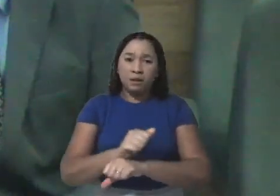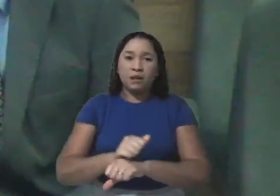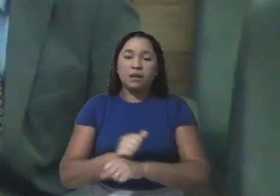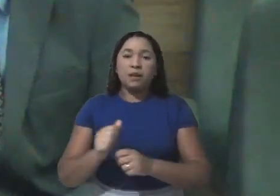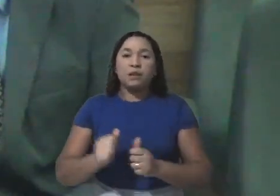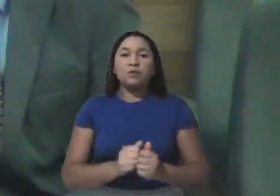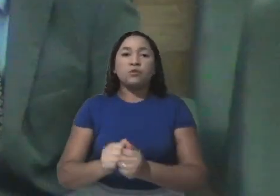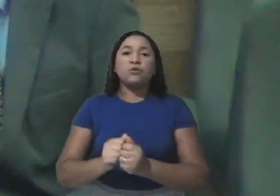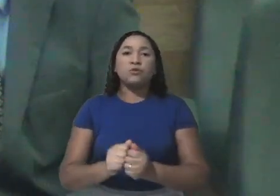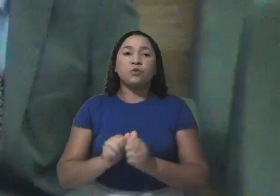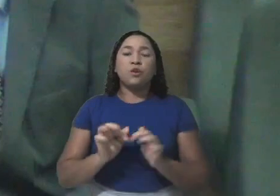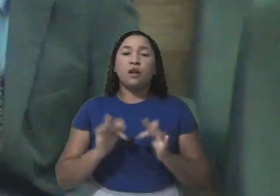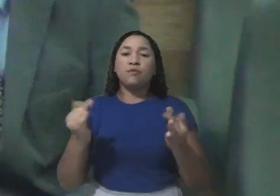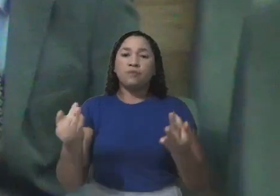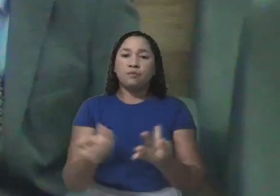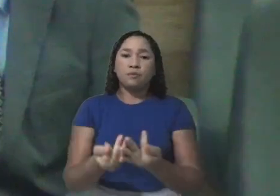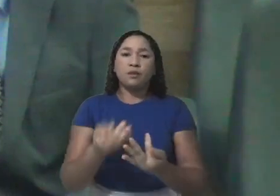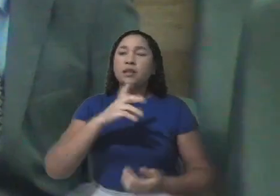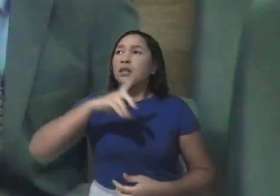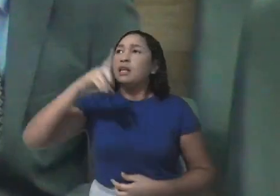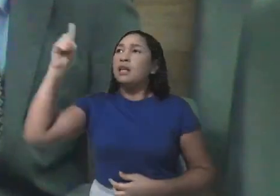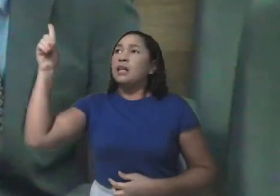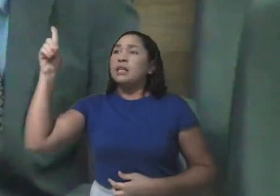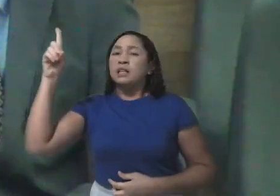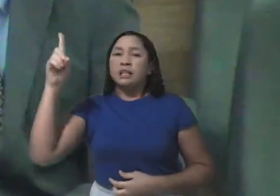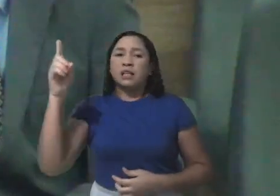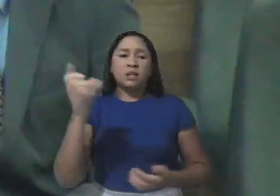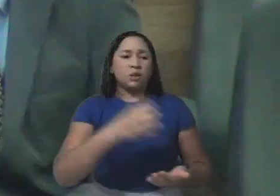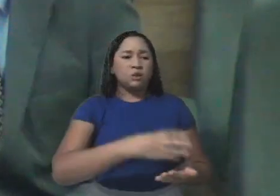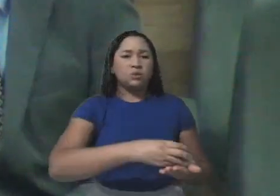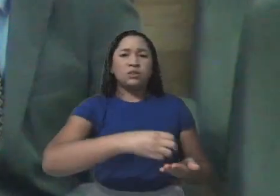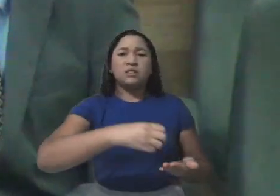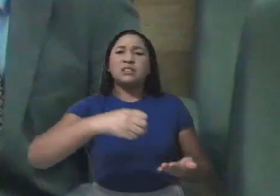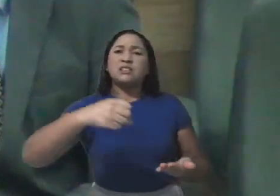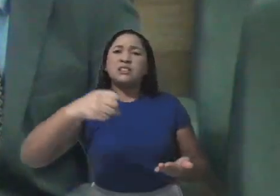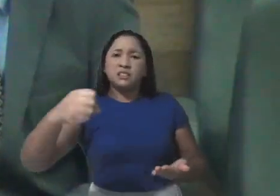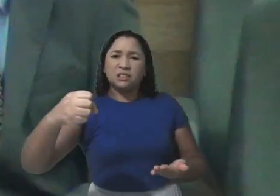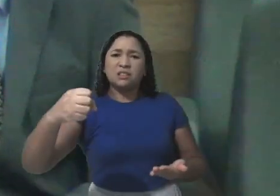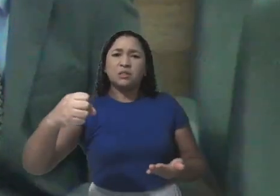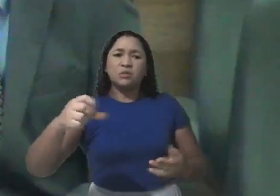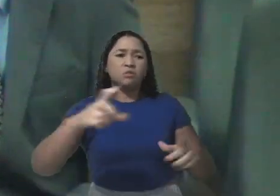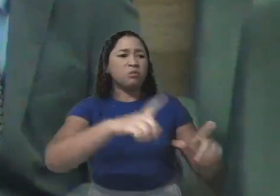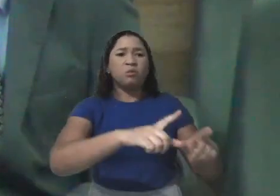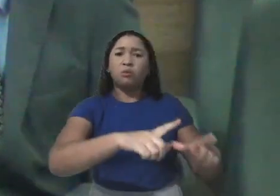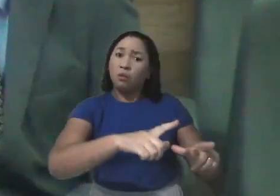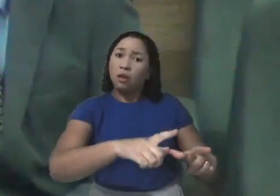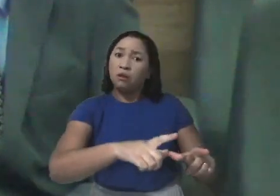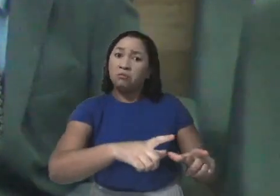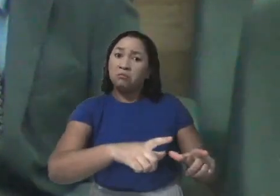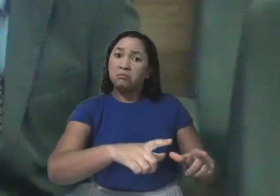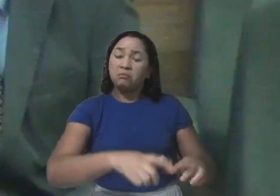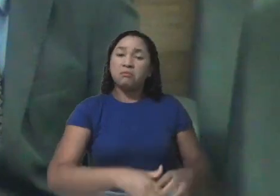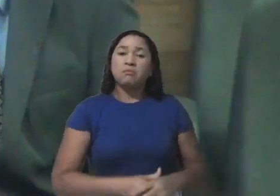é que Deus tirou Abraão de lá? Porque Deus precisava formar um povo santo,